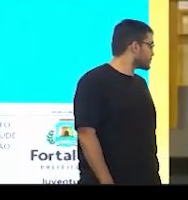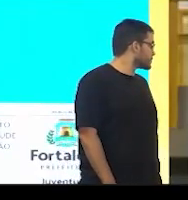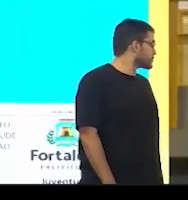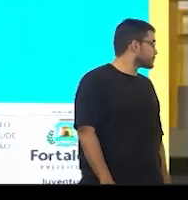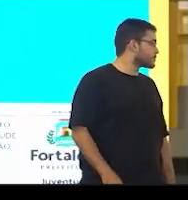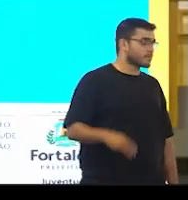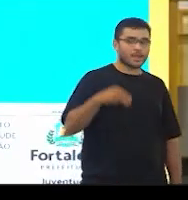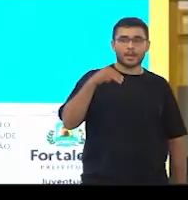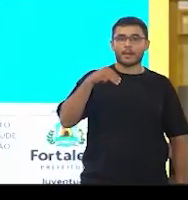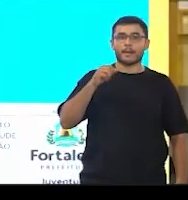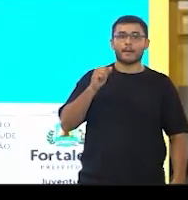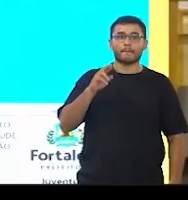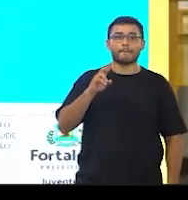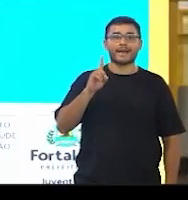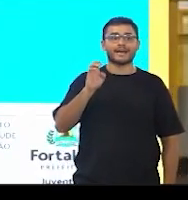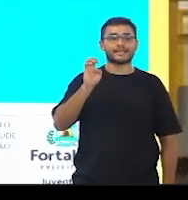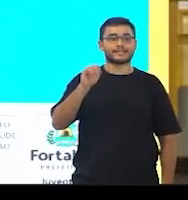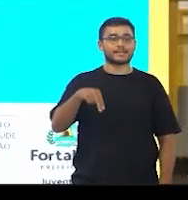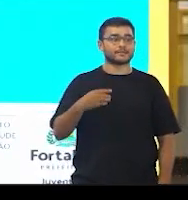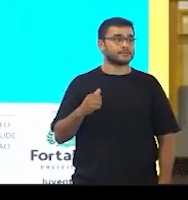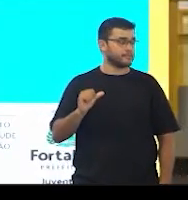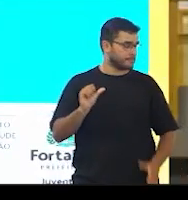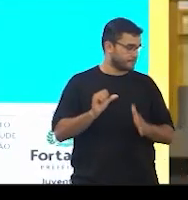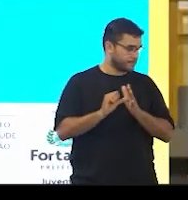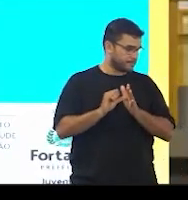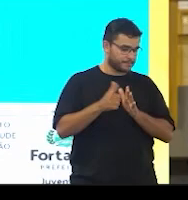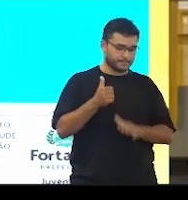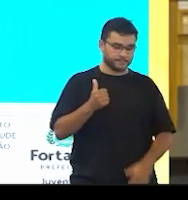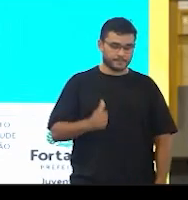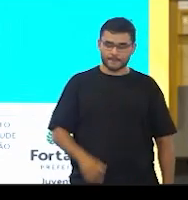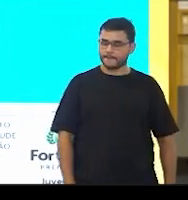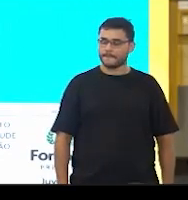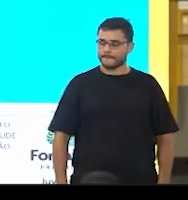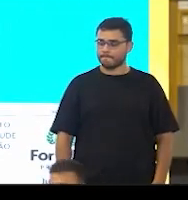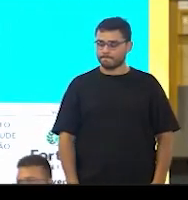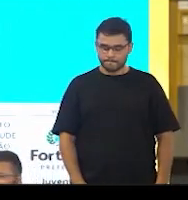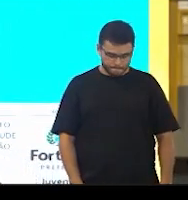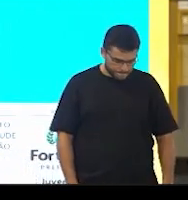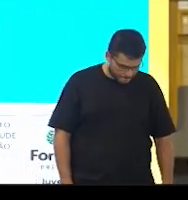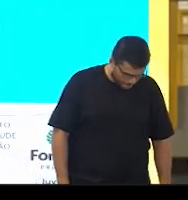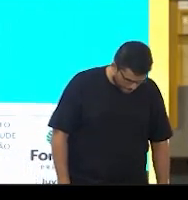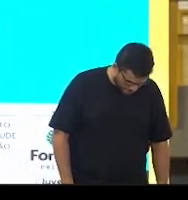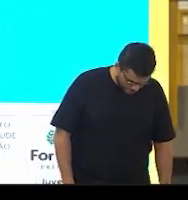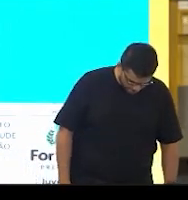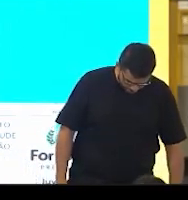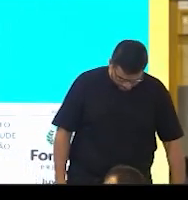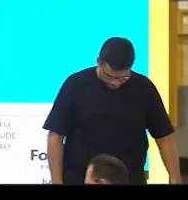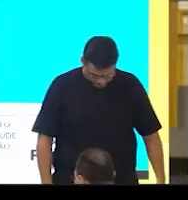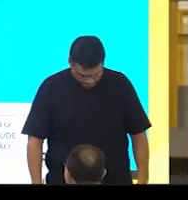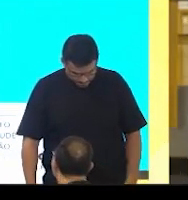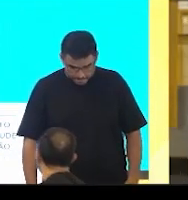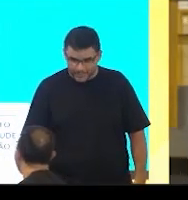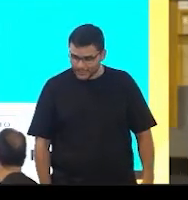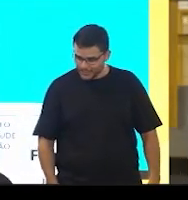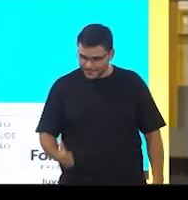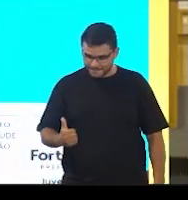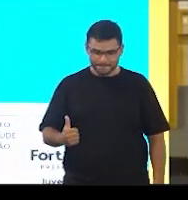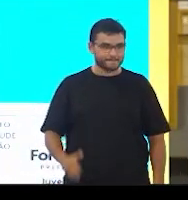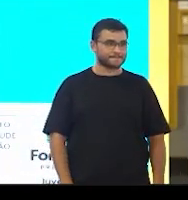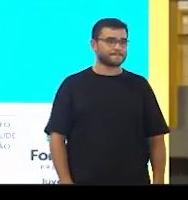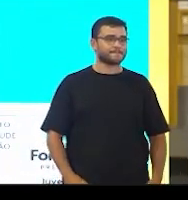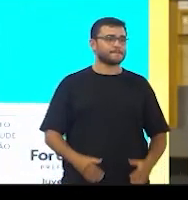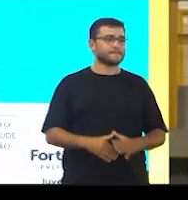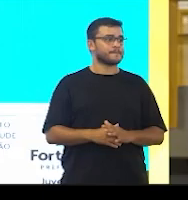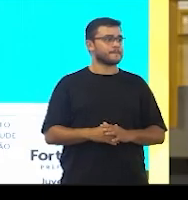já é figurinha aqui no nosso projeto. Opa! Sejam bem-vindos, meus queridos. Grandes mestres, pessoas da mais